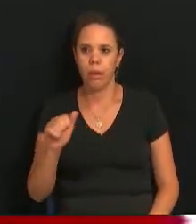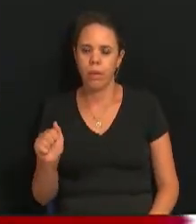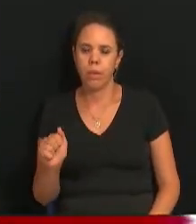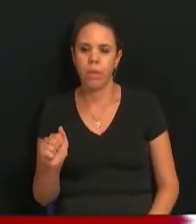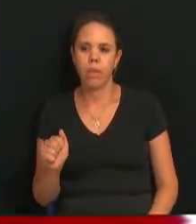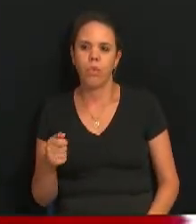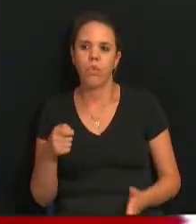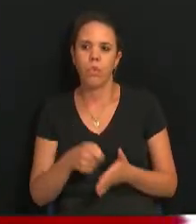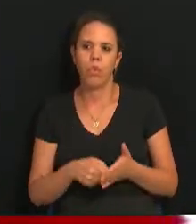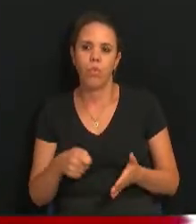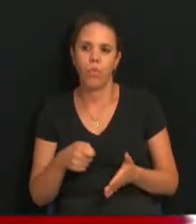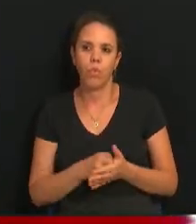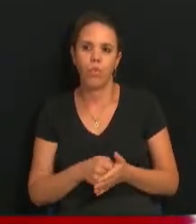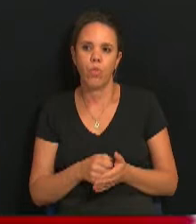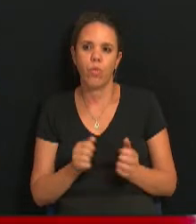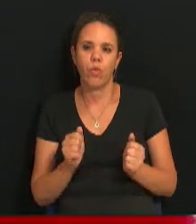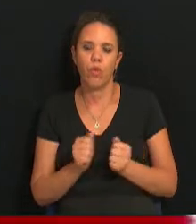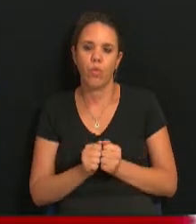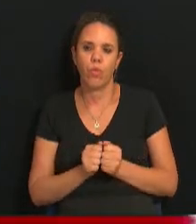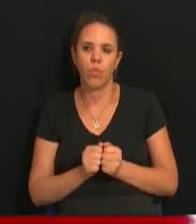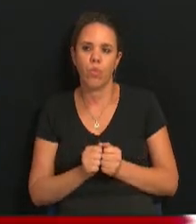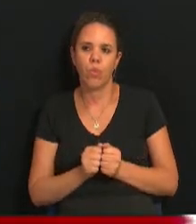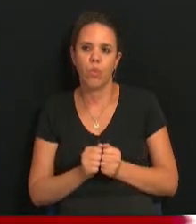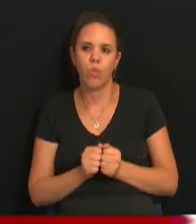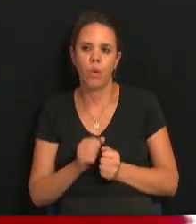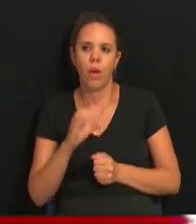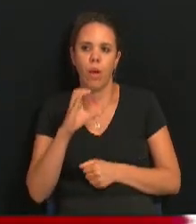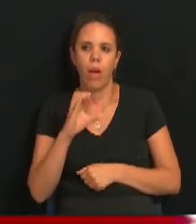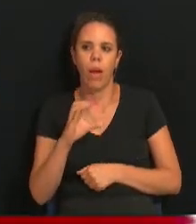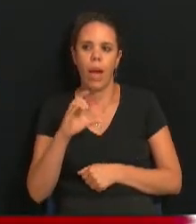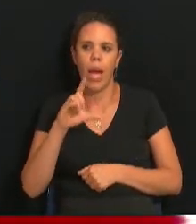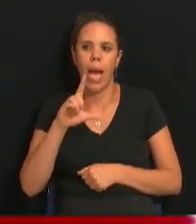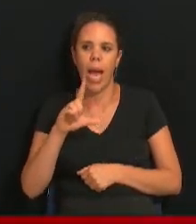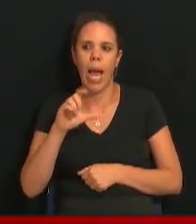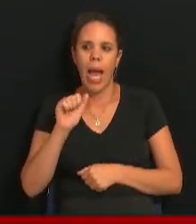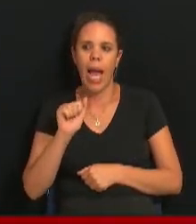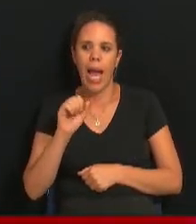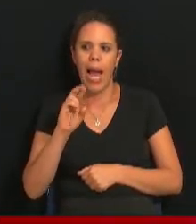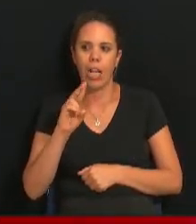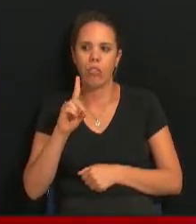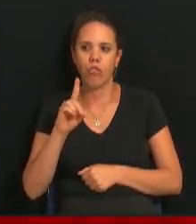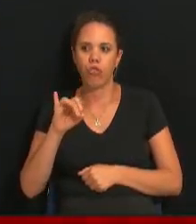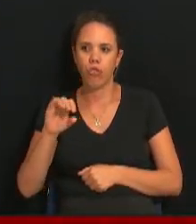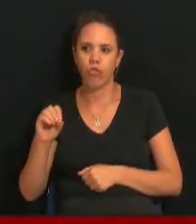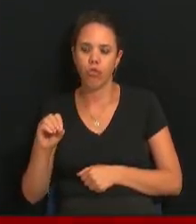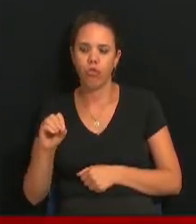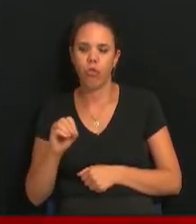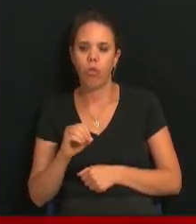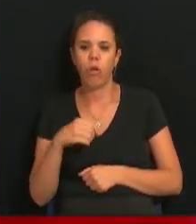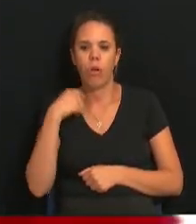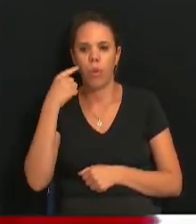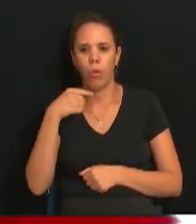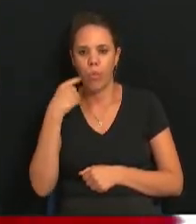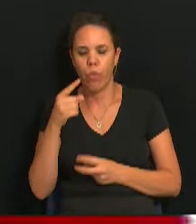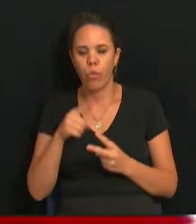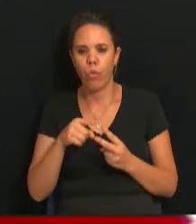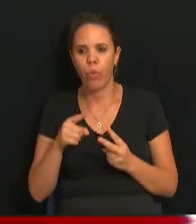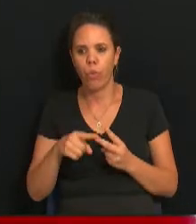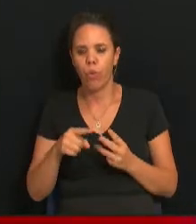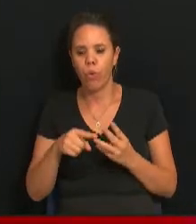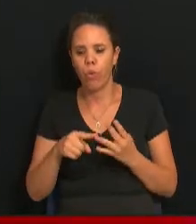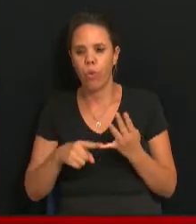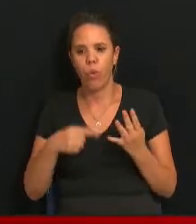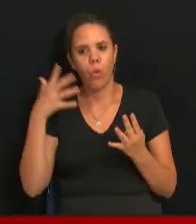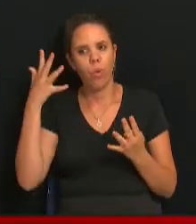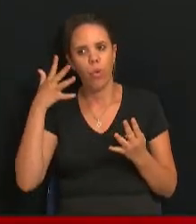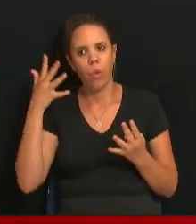luta junto aí, estamos juntos na luta, ao Cláudio, professor titular, e também ao Alexandre, advogado, além dos telespectadores que estão nos assistindo aí via